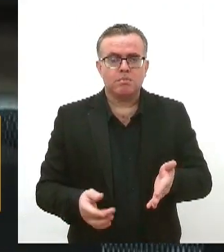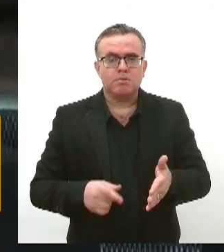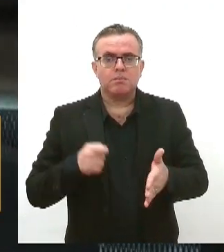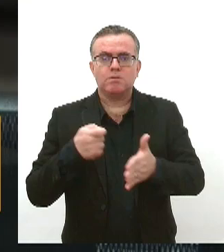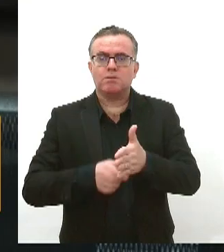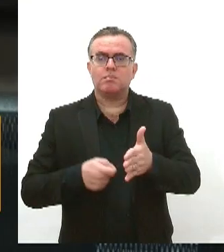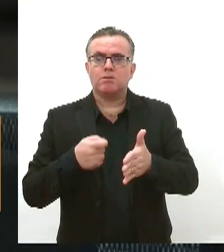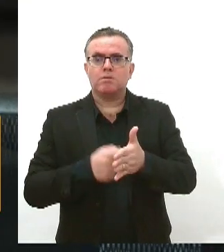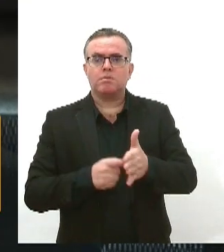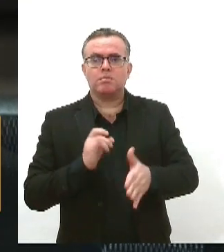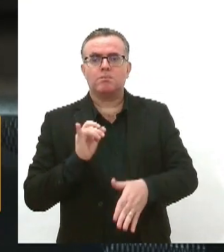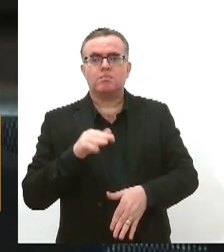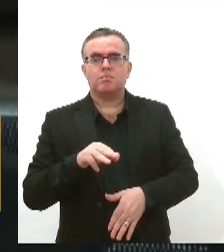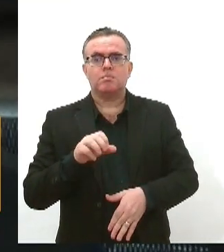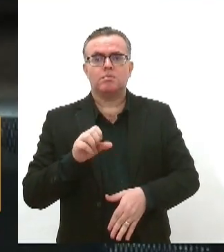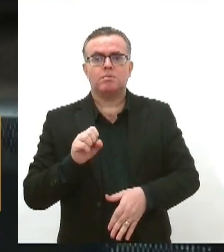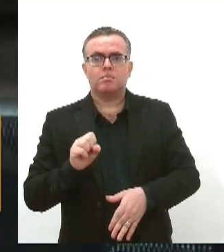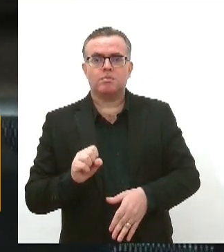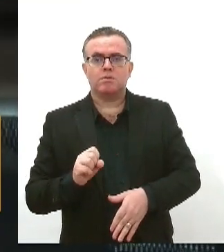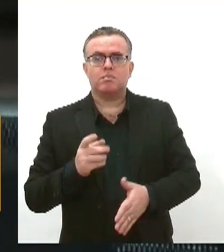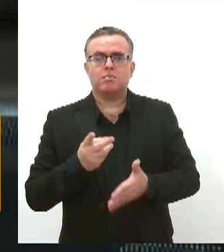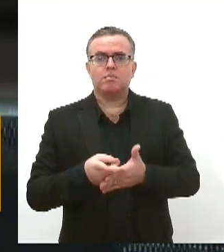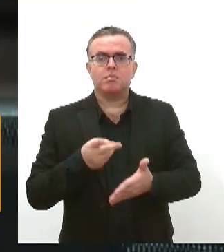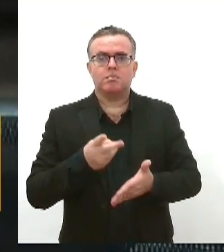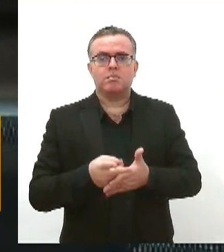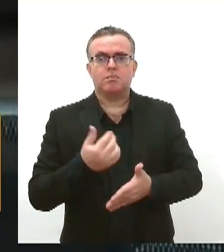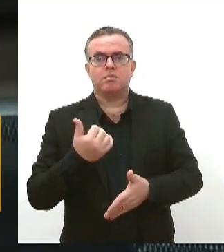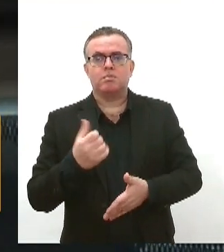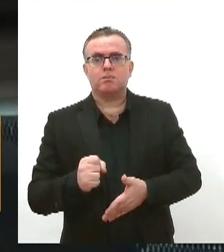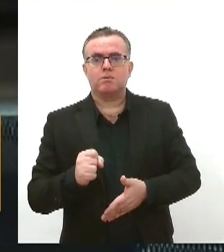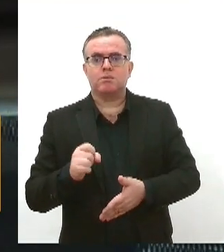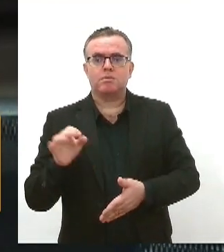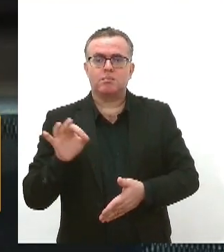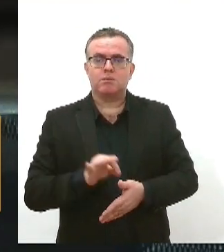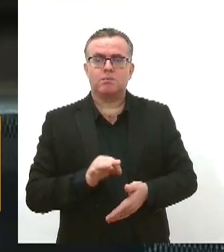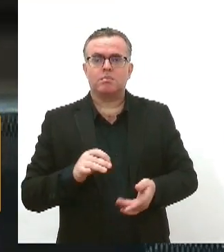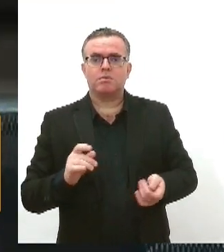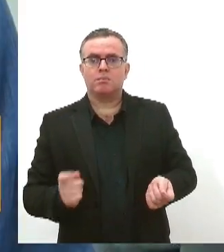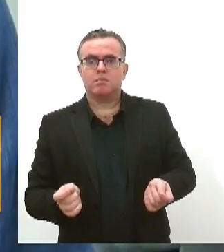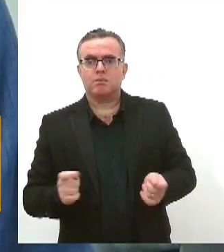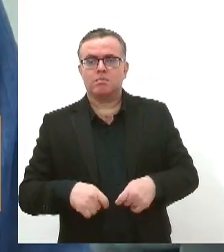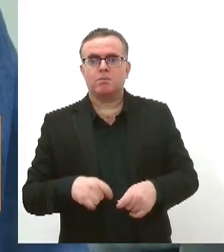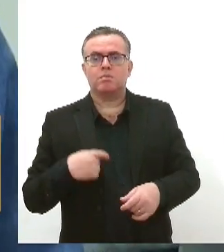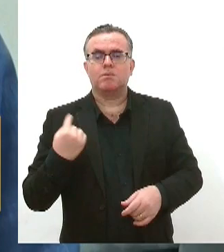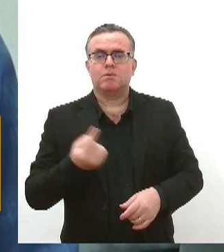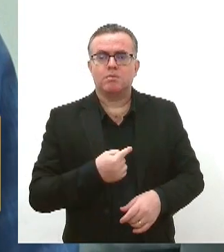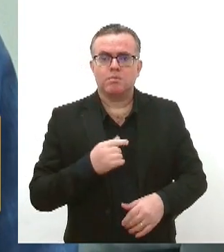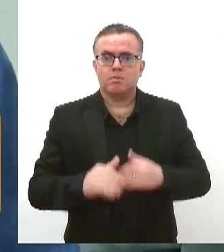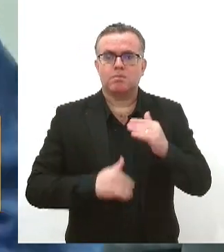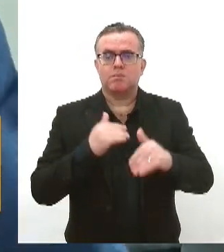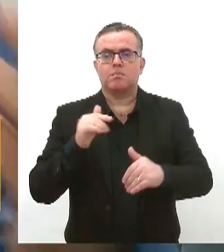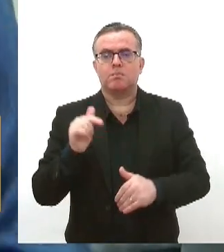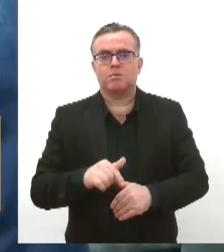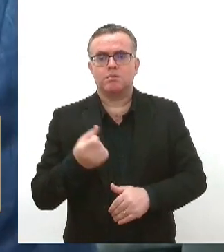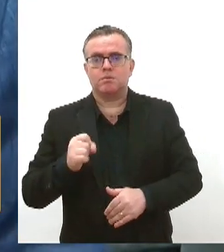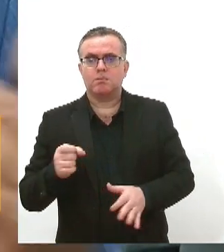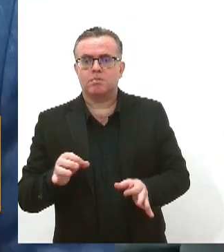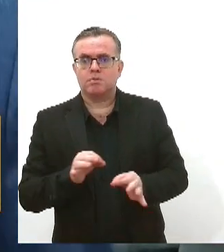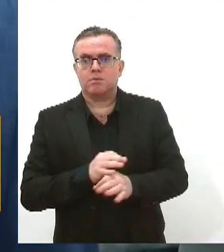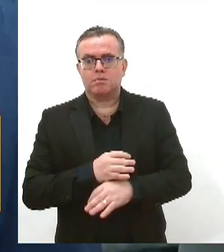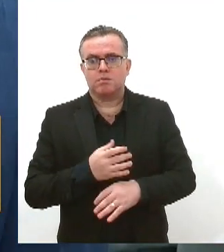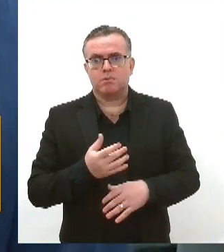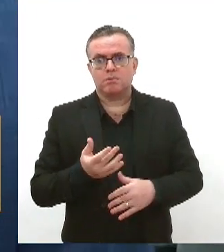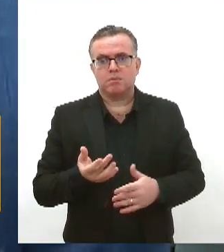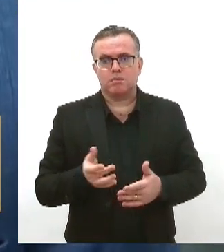nos 18% para garantir a sobrevivência das nossas empresas e o desenvolvimento do nosso estado. Nós temos aí problemas de competitividade